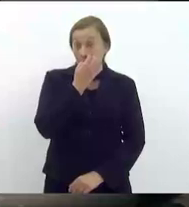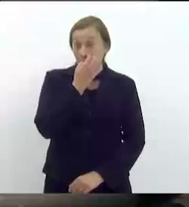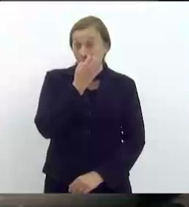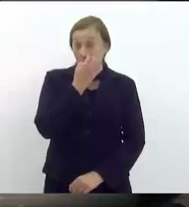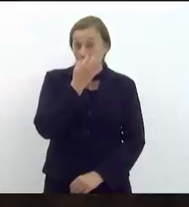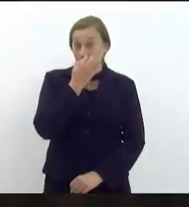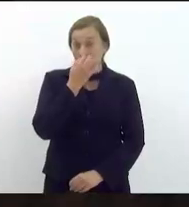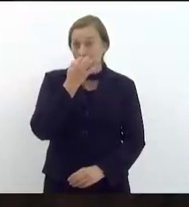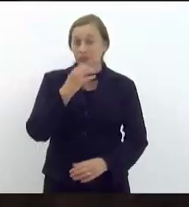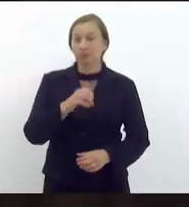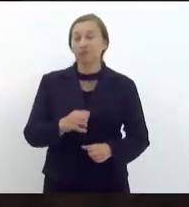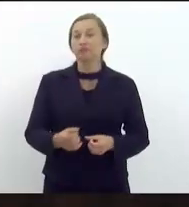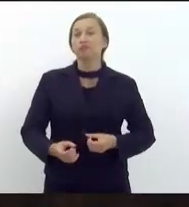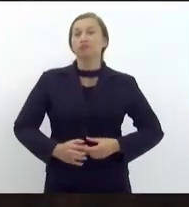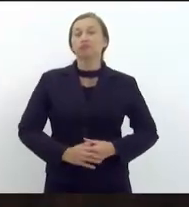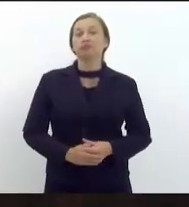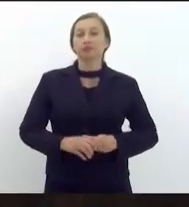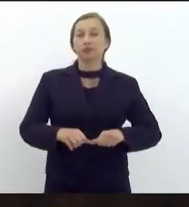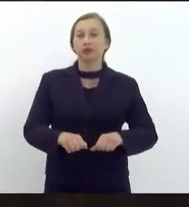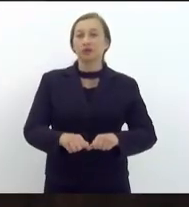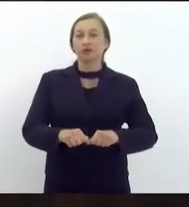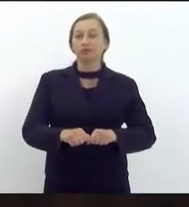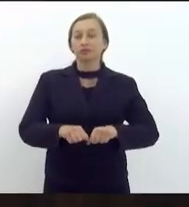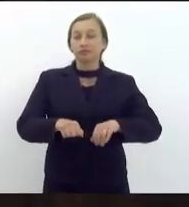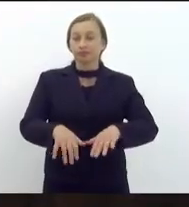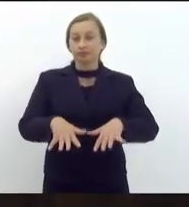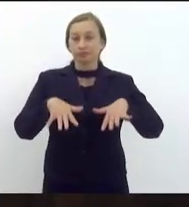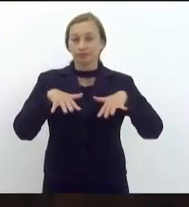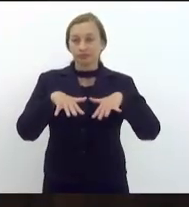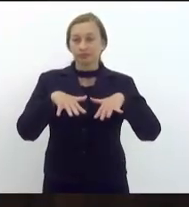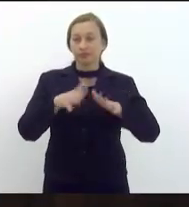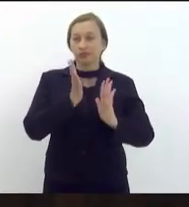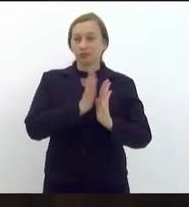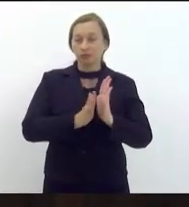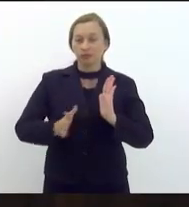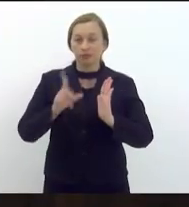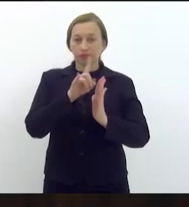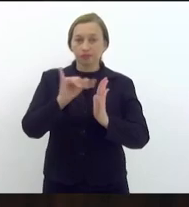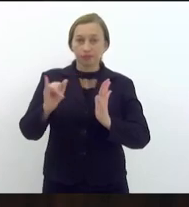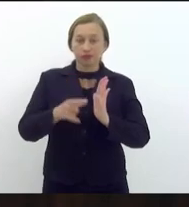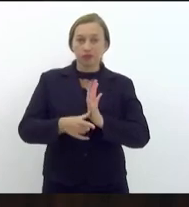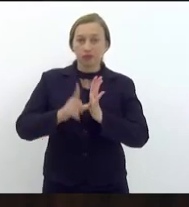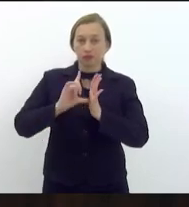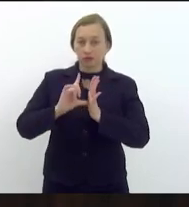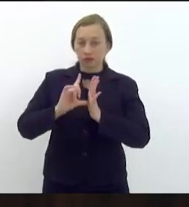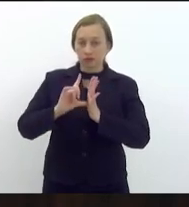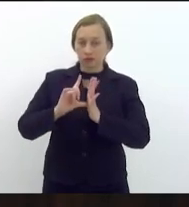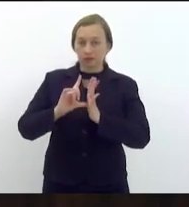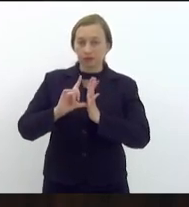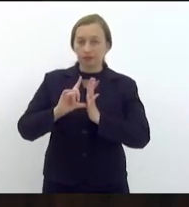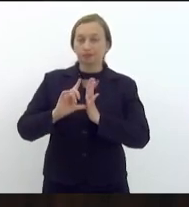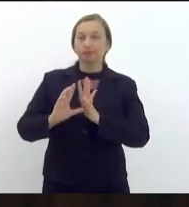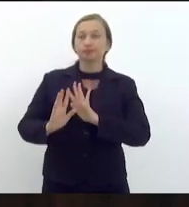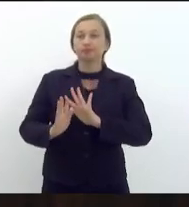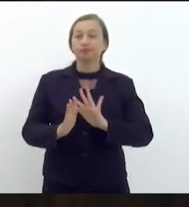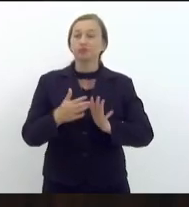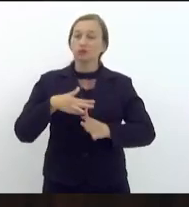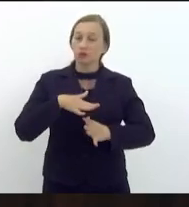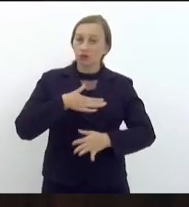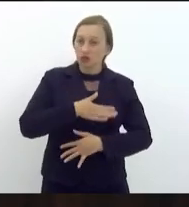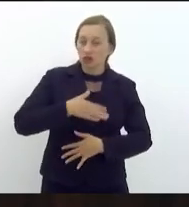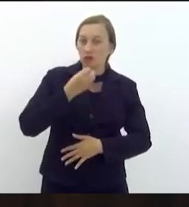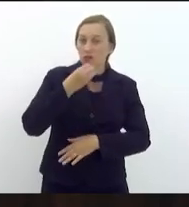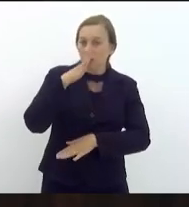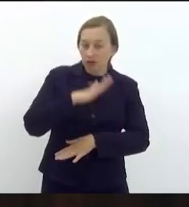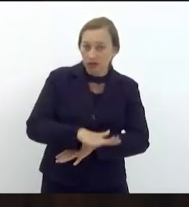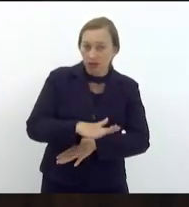está reaberta a sessão passa a ser ordem do dia antes de mais nada gostaria de dar uma boa